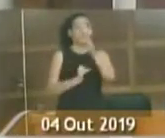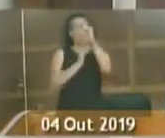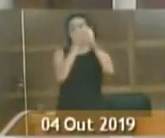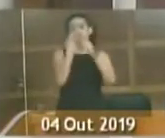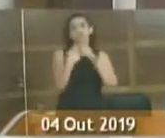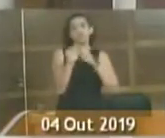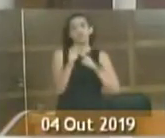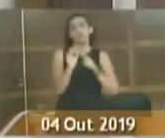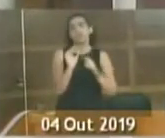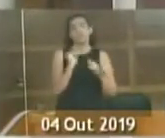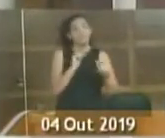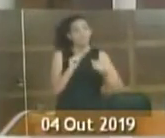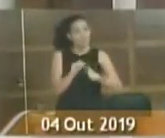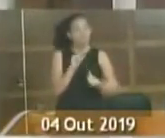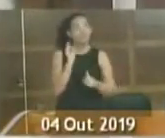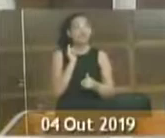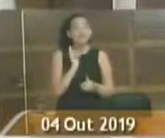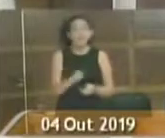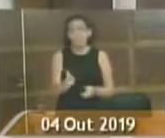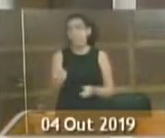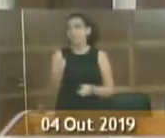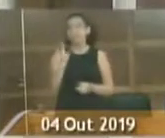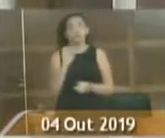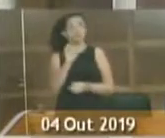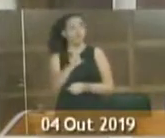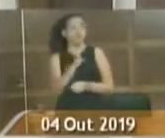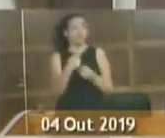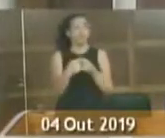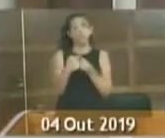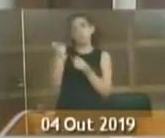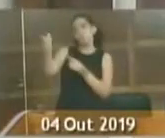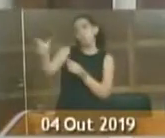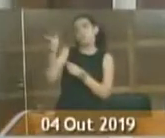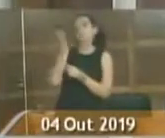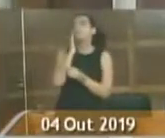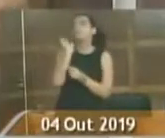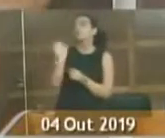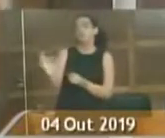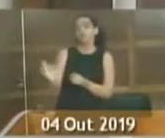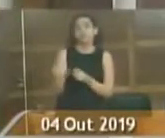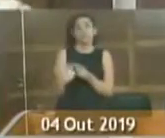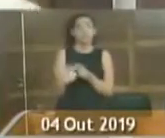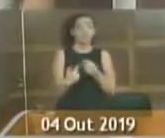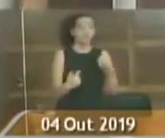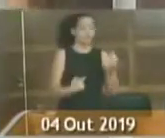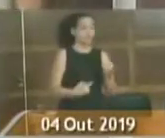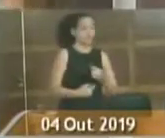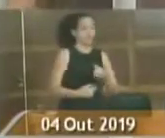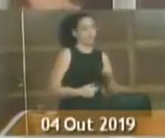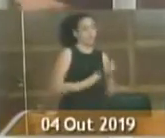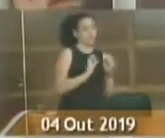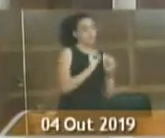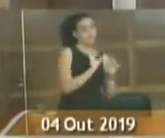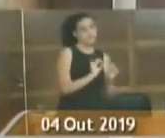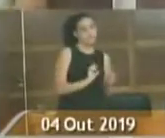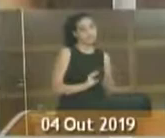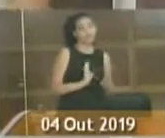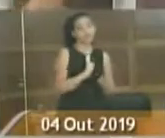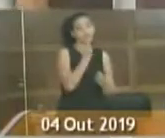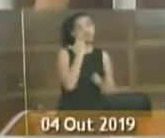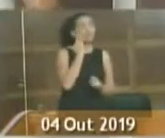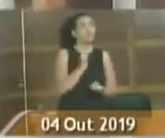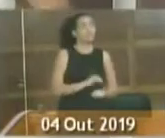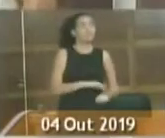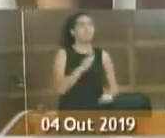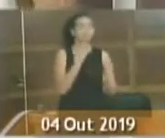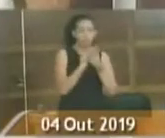trabalha com isso o tempo todo. Então, não é porque o outro não sabe, é porque, por a gente está na especialidade, a gente pesquisa